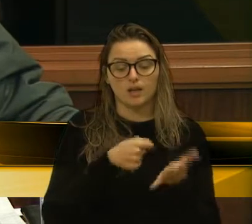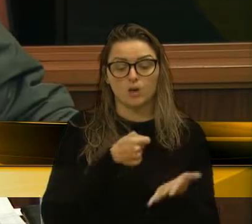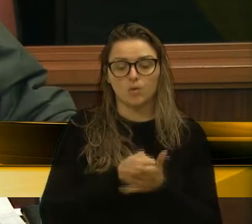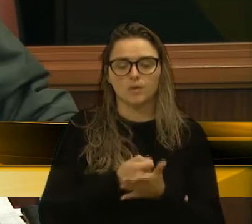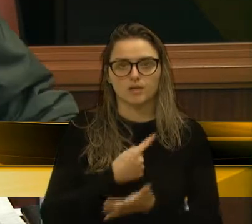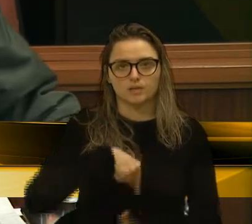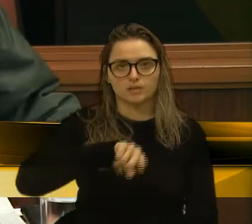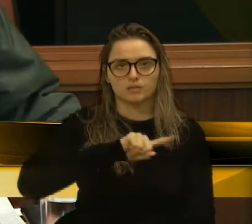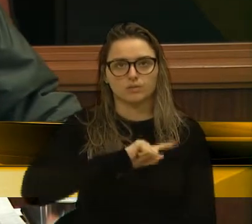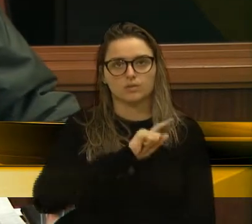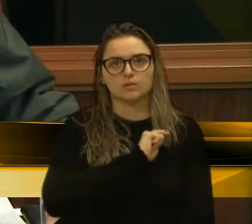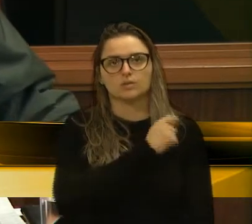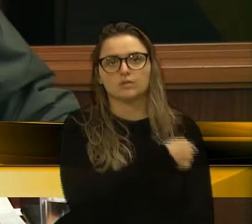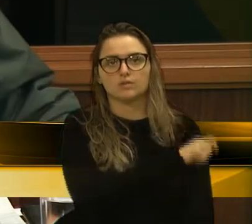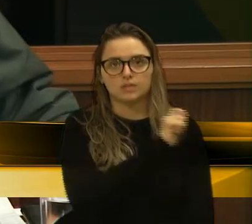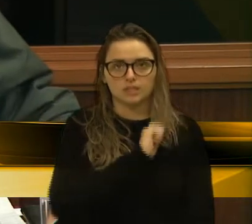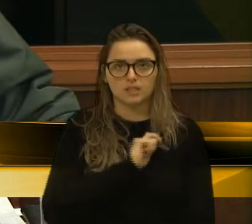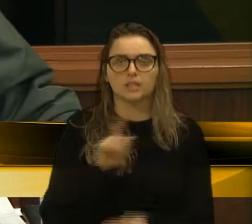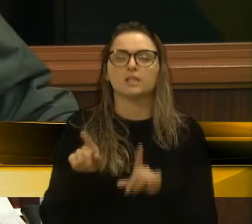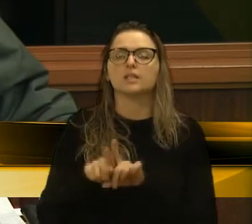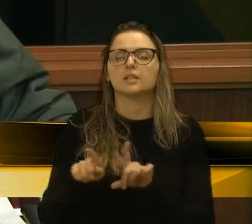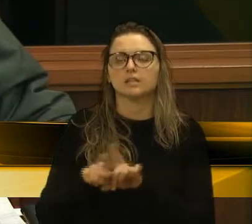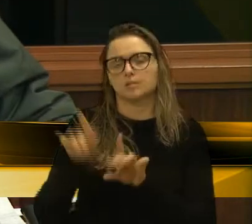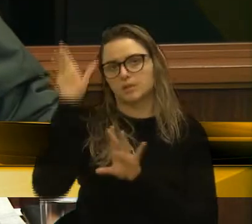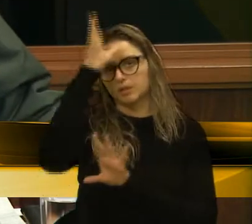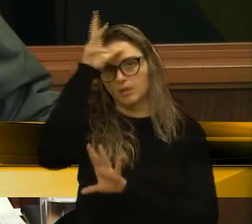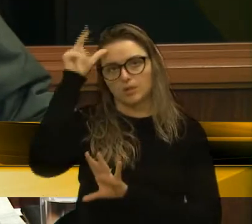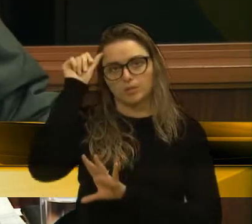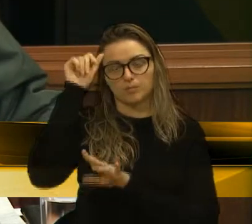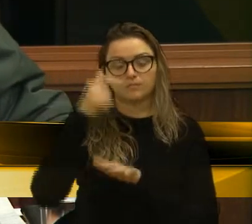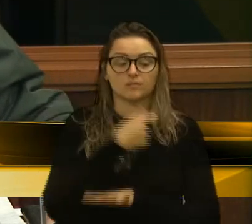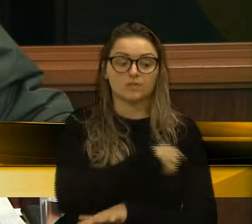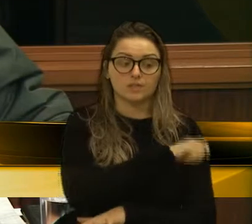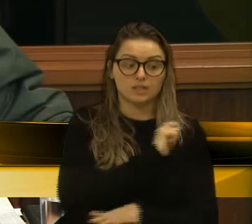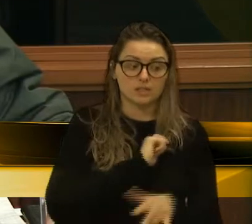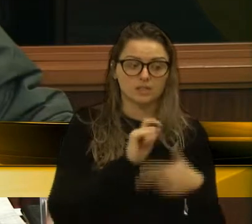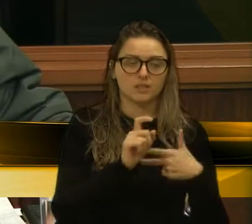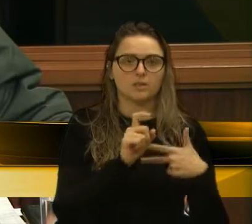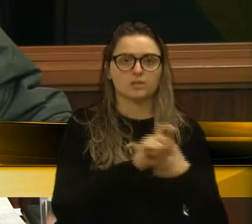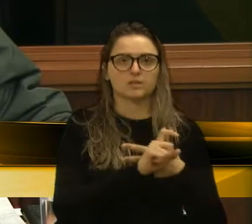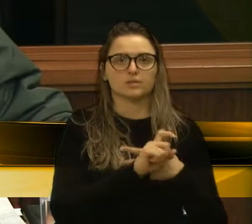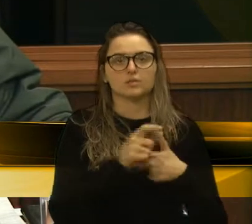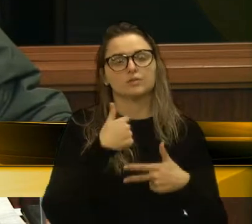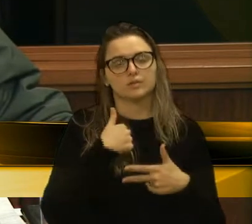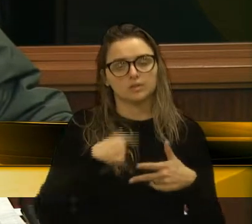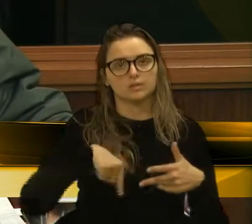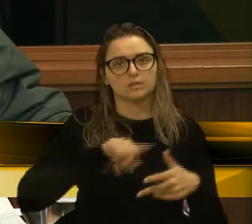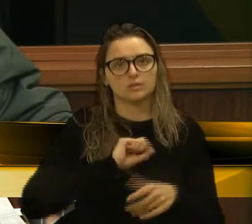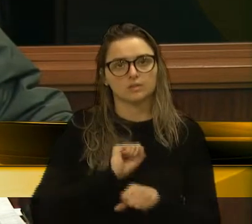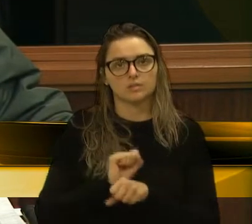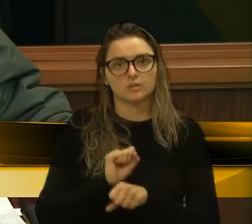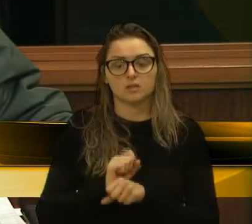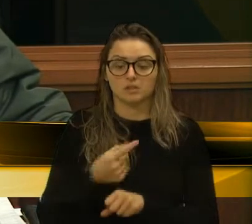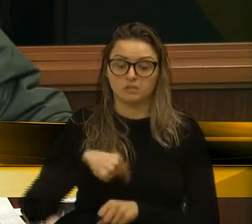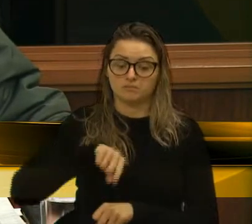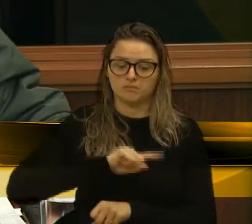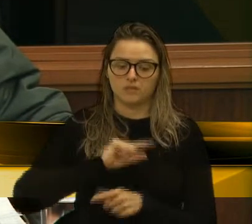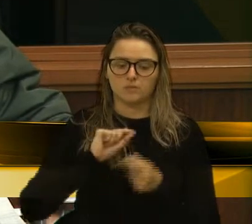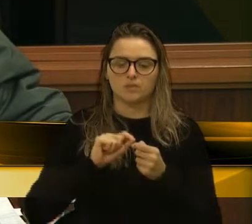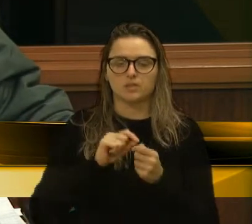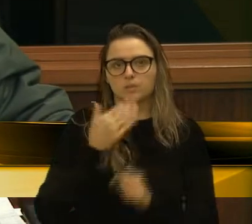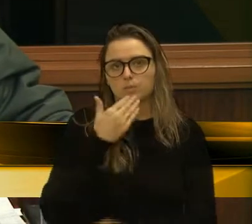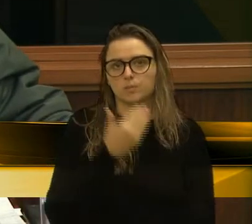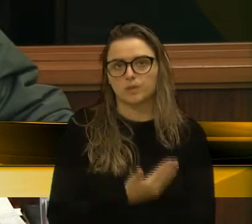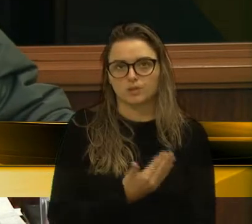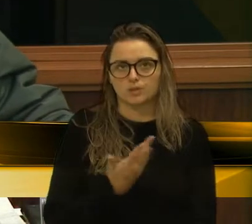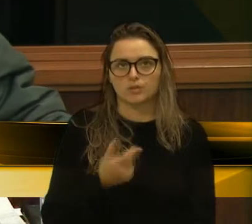né, de fiscalizar o Executivo, e estamos aguardando também. Agora, daqui a pouco, nós vamos ter que pedir para eles